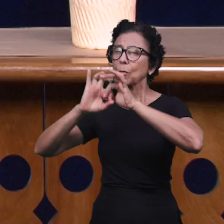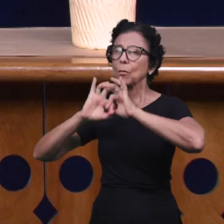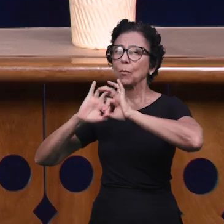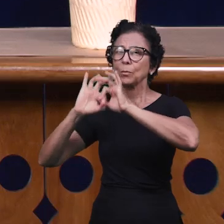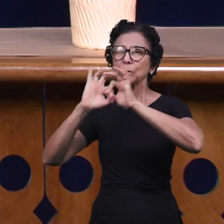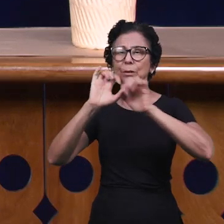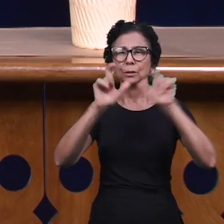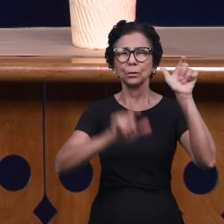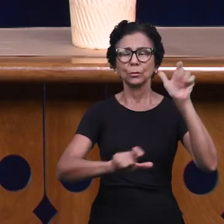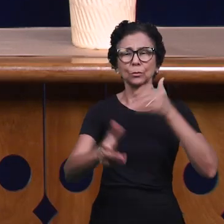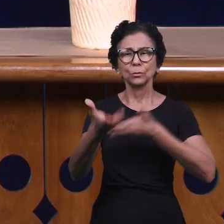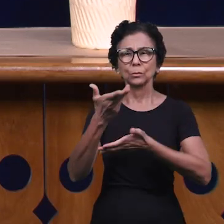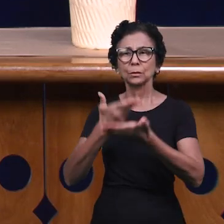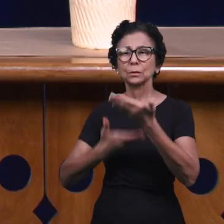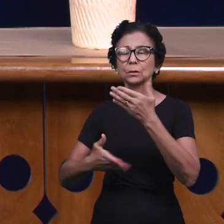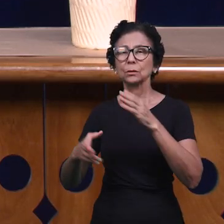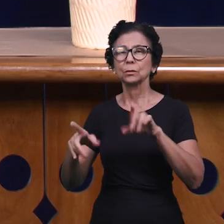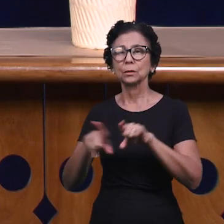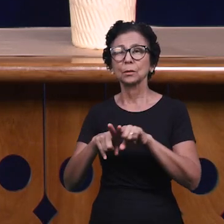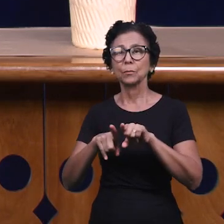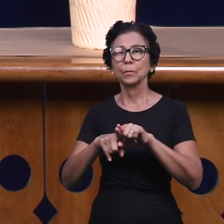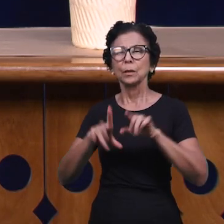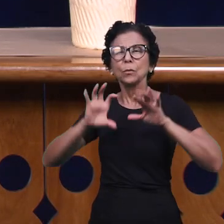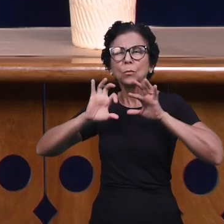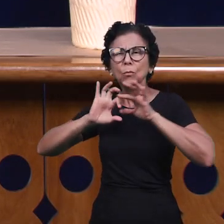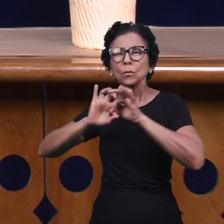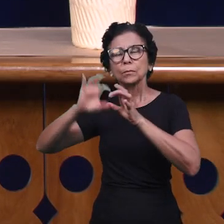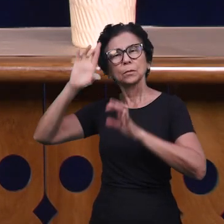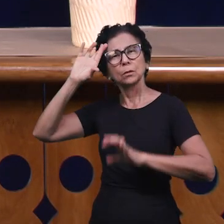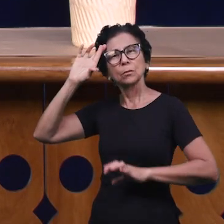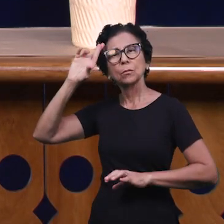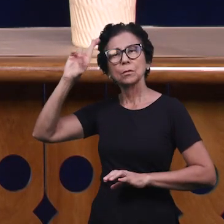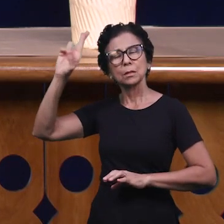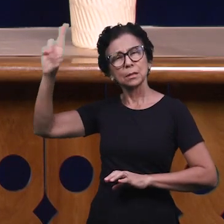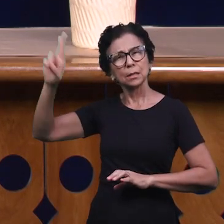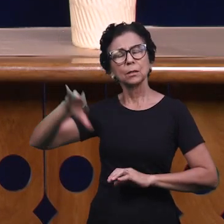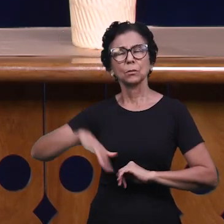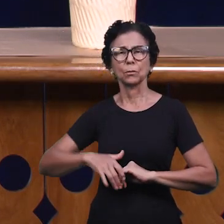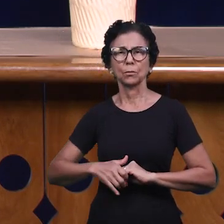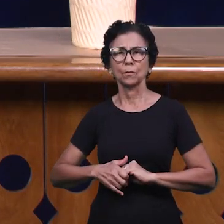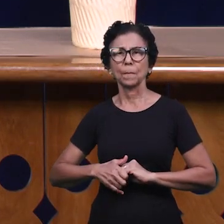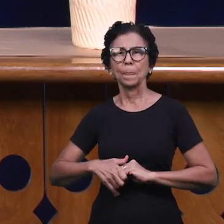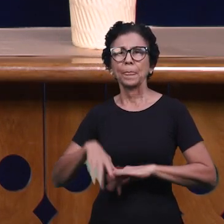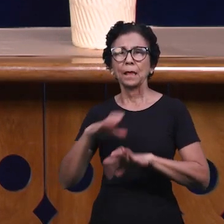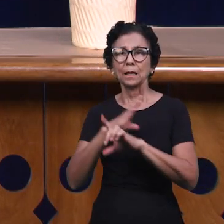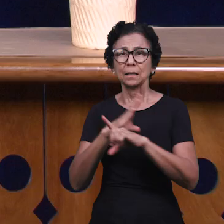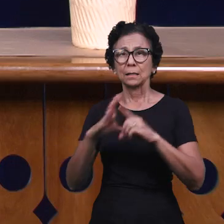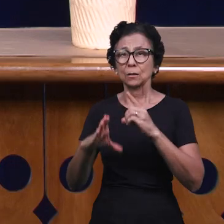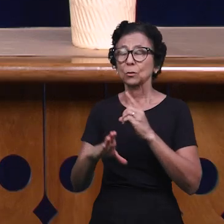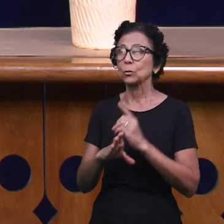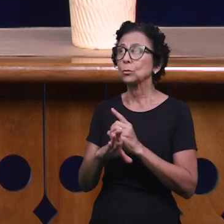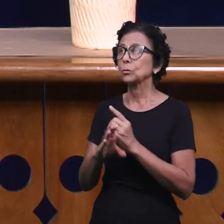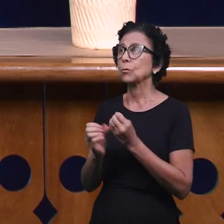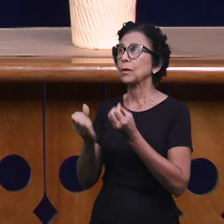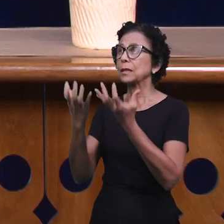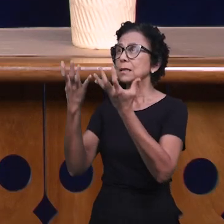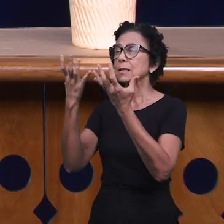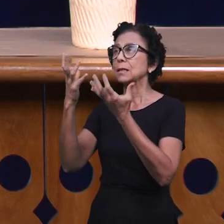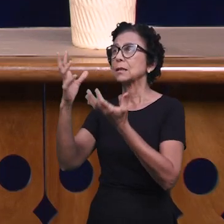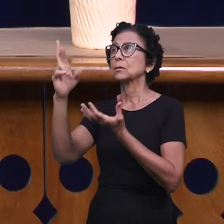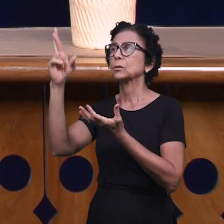e com o Senhor, para que assim este culto seja agradável a Ti e